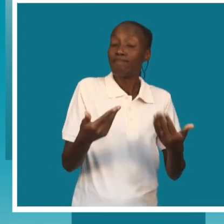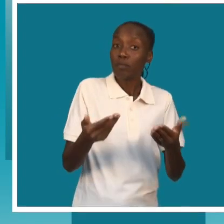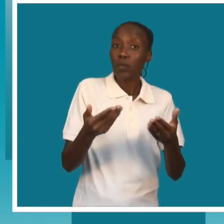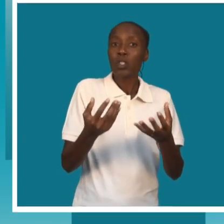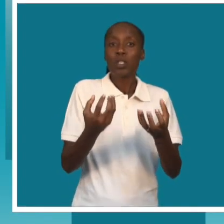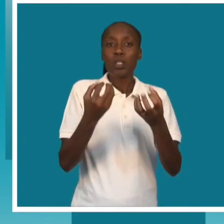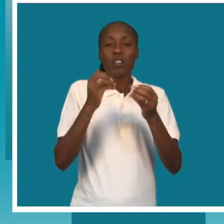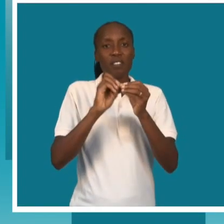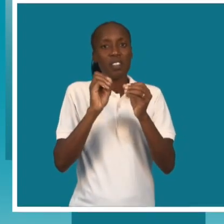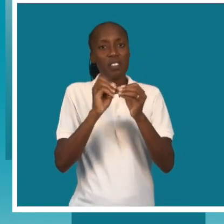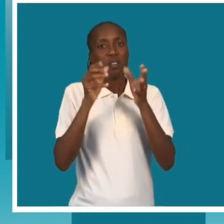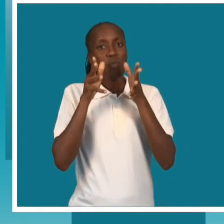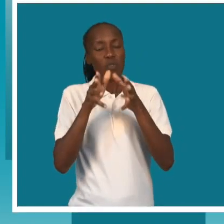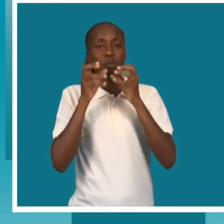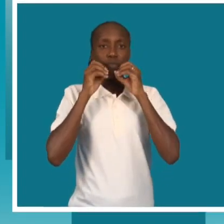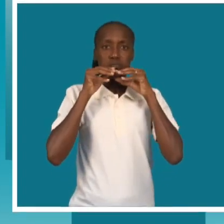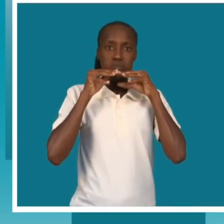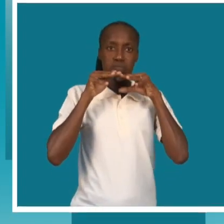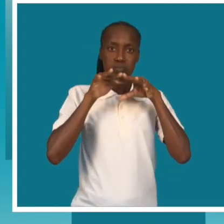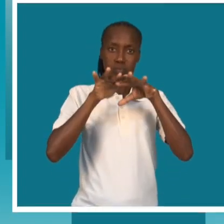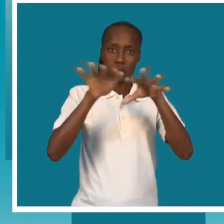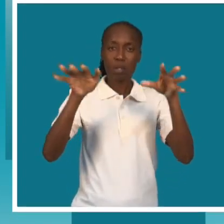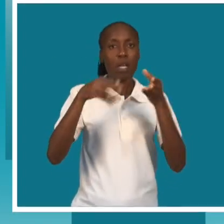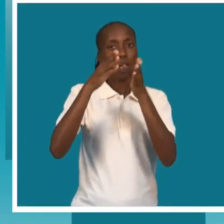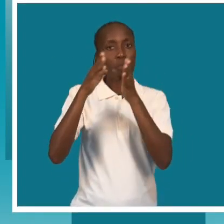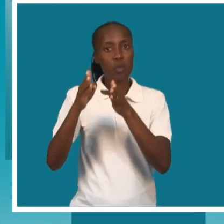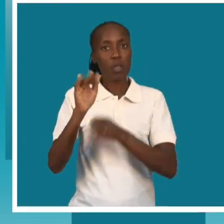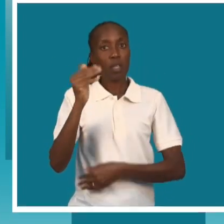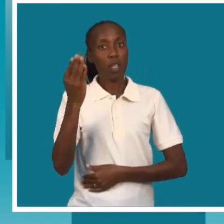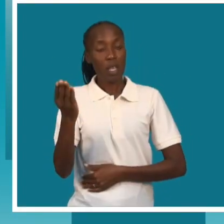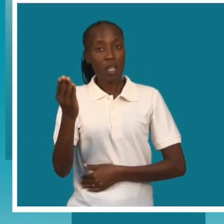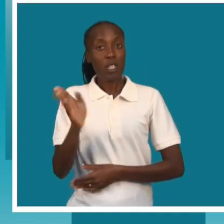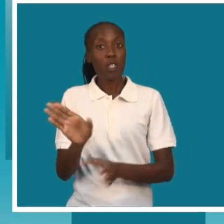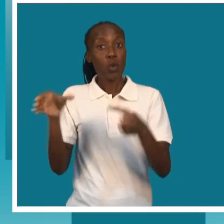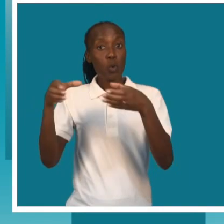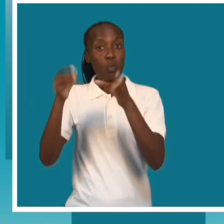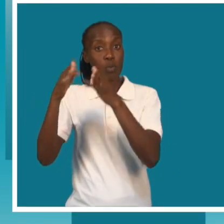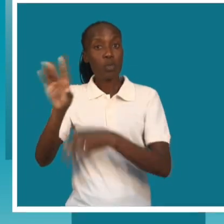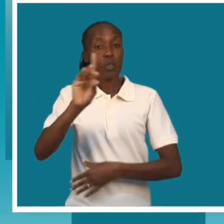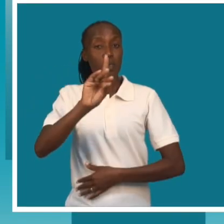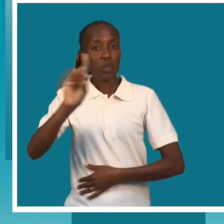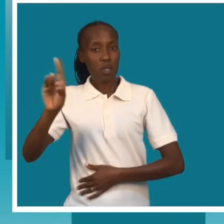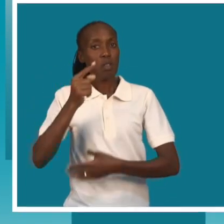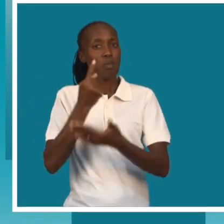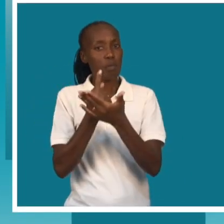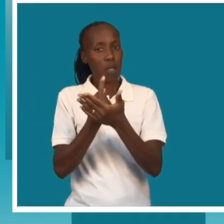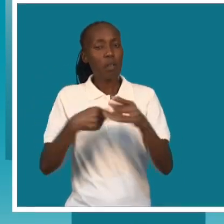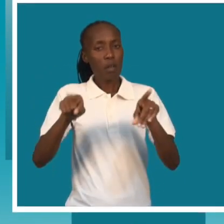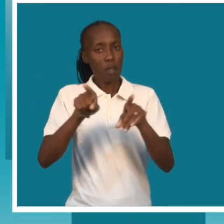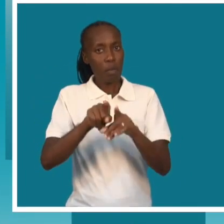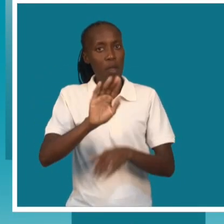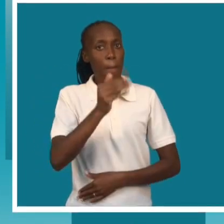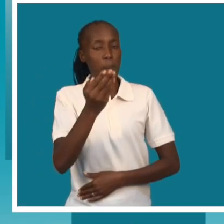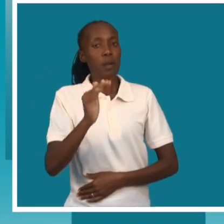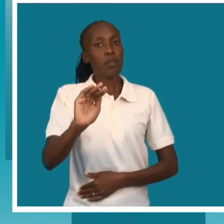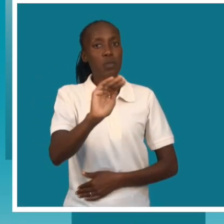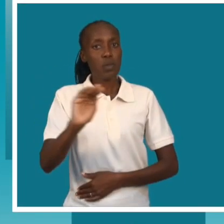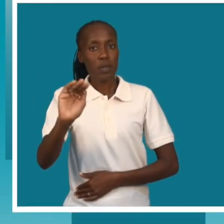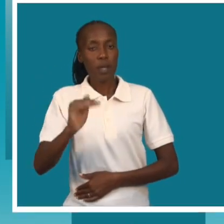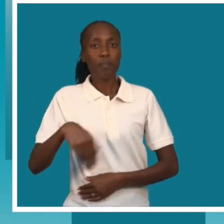divulgação às pessoas que esta camada que são também úteis à sociedade. Portanto, isto para a